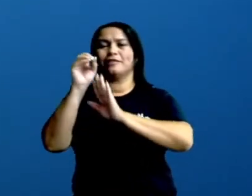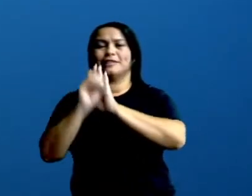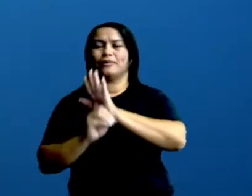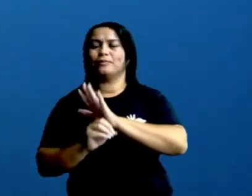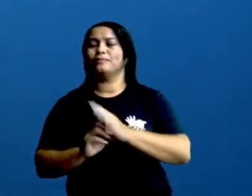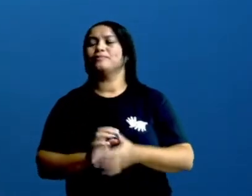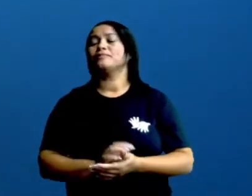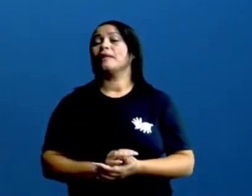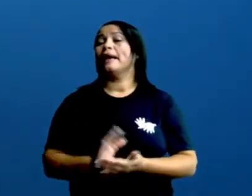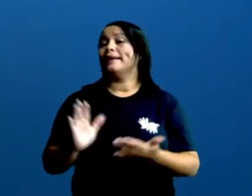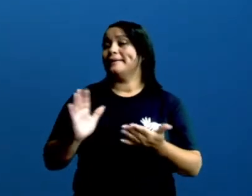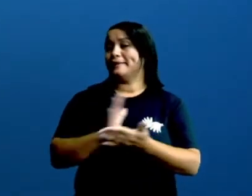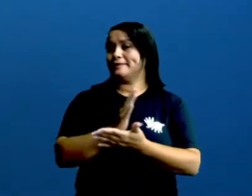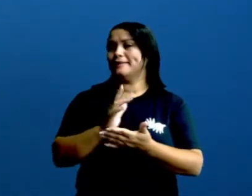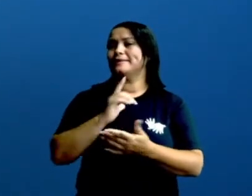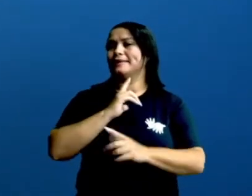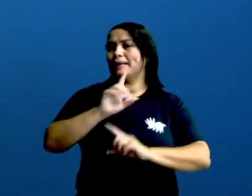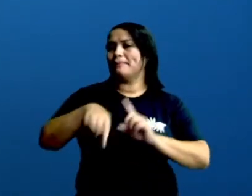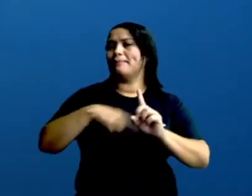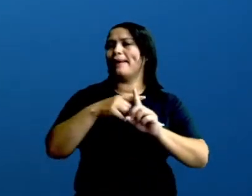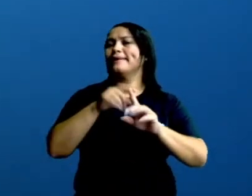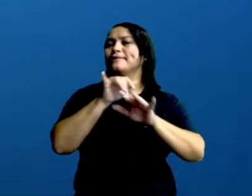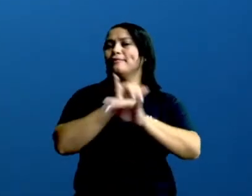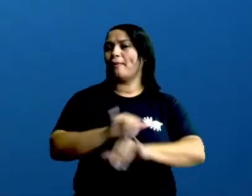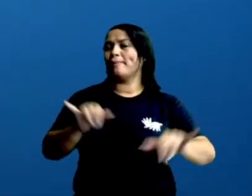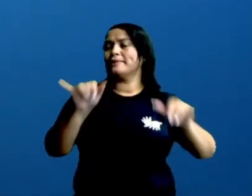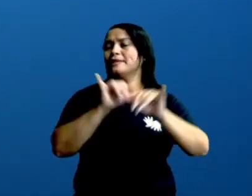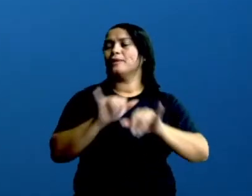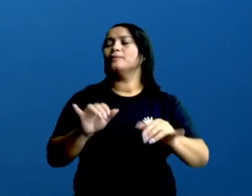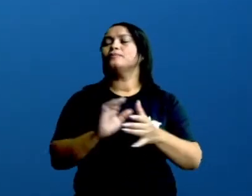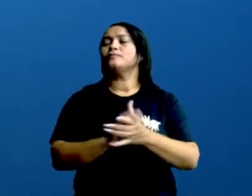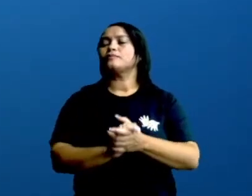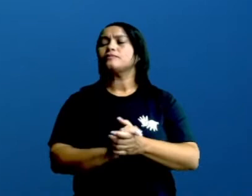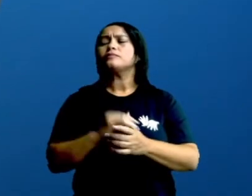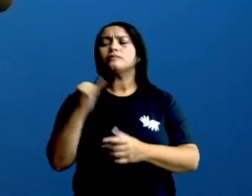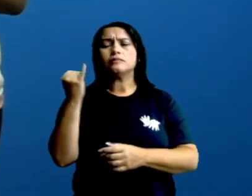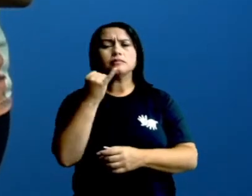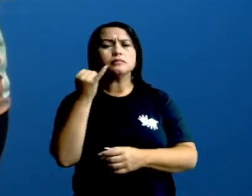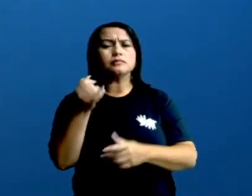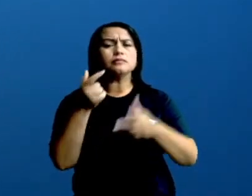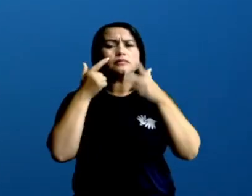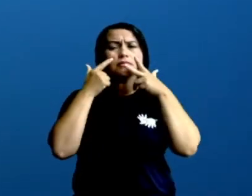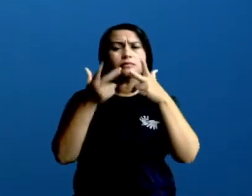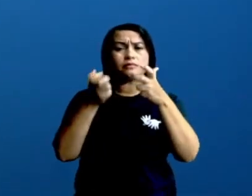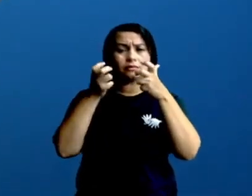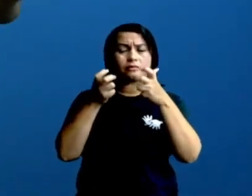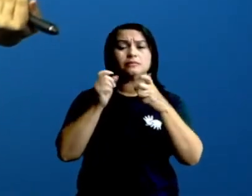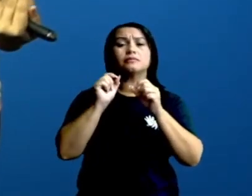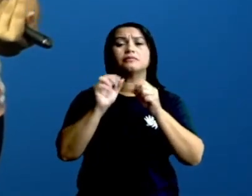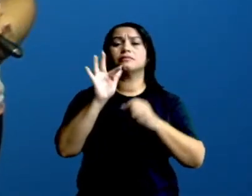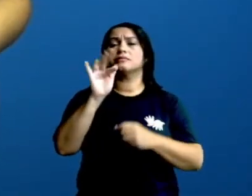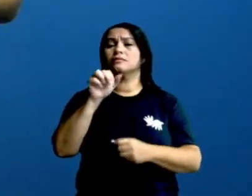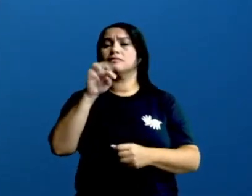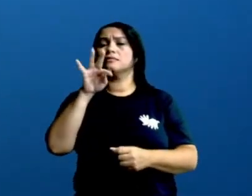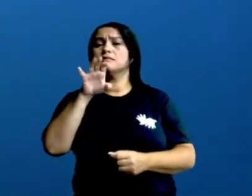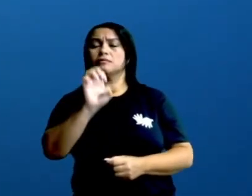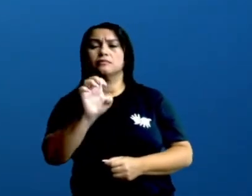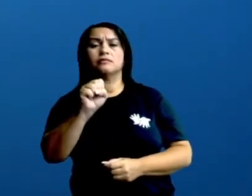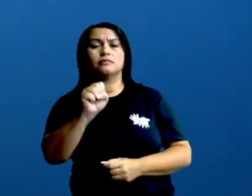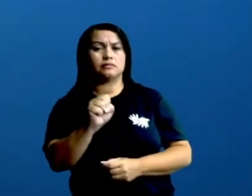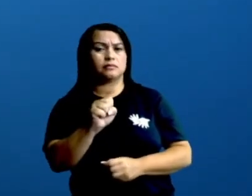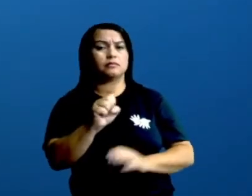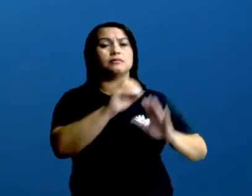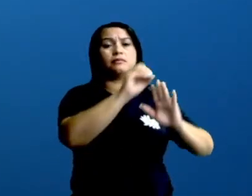história, que às vezes traz até mais informação. Então é importante observar que as fontes históricas oficiais e